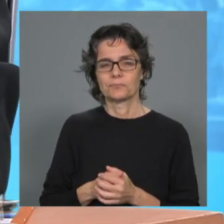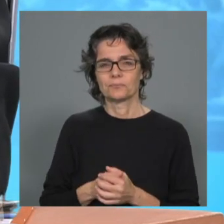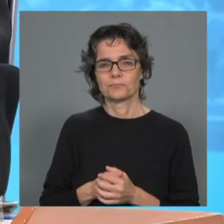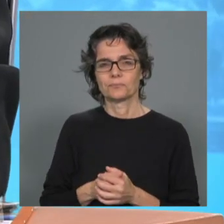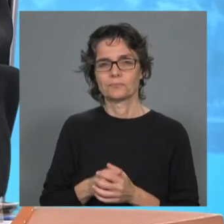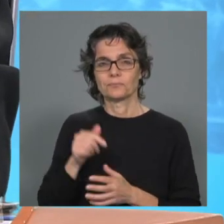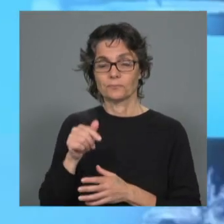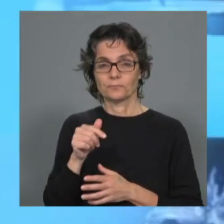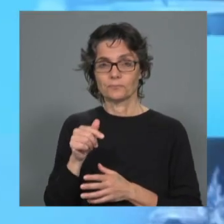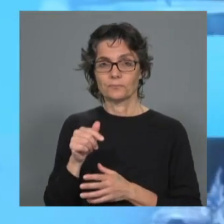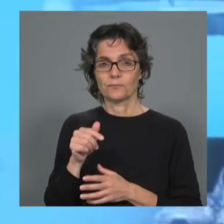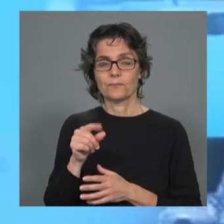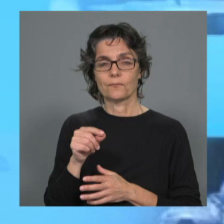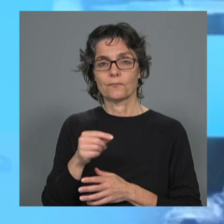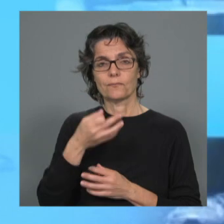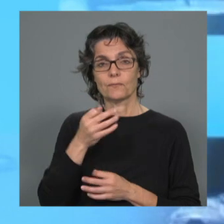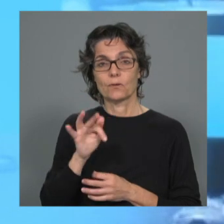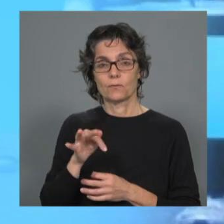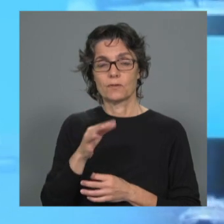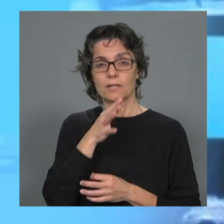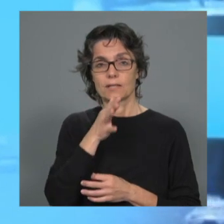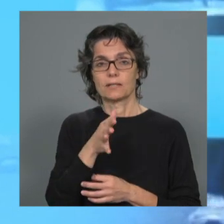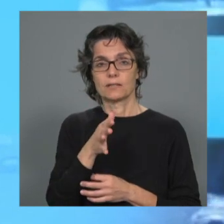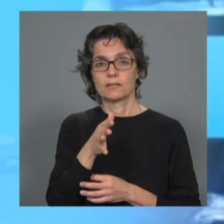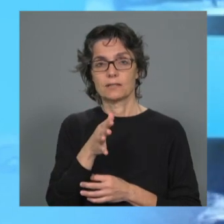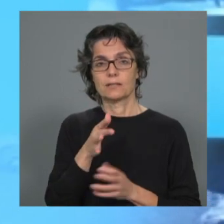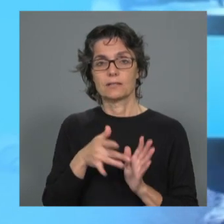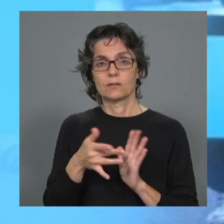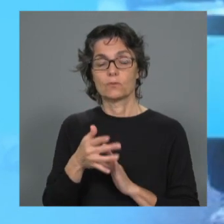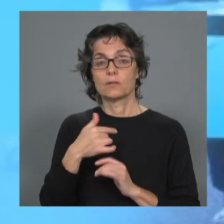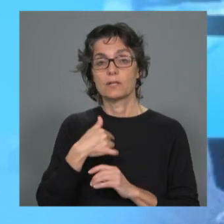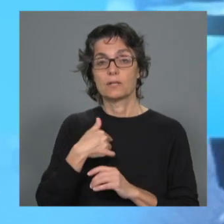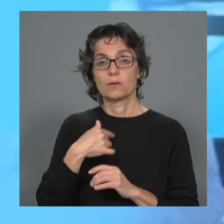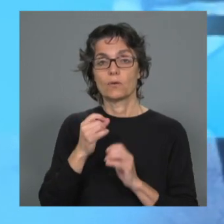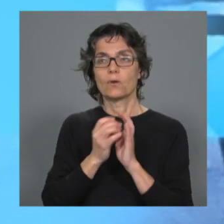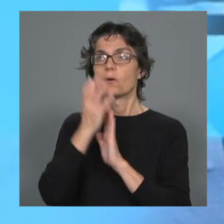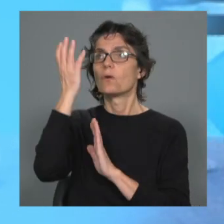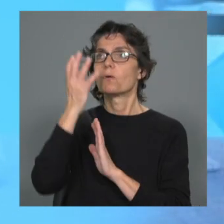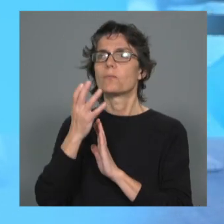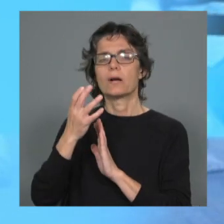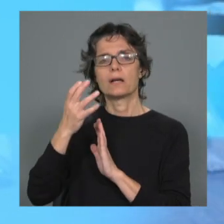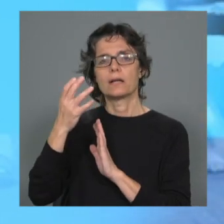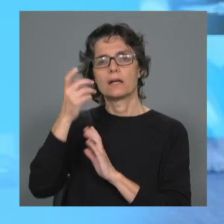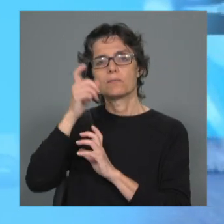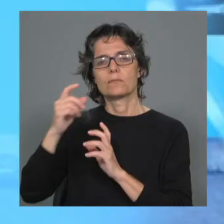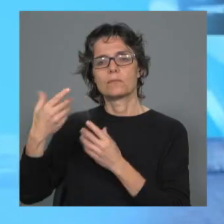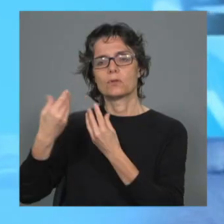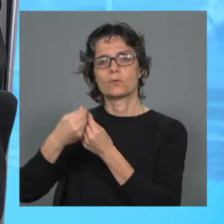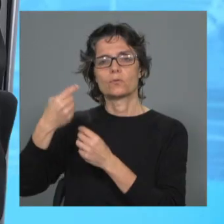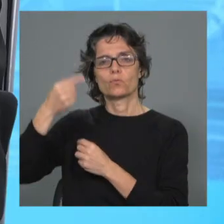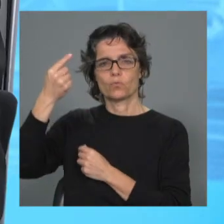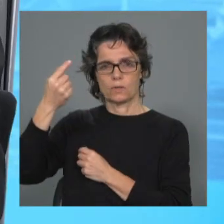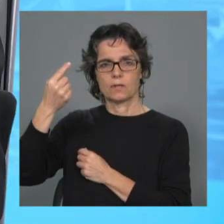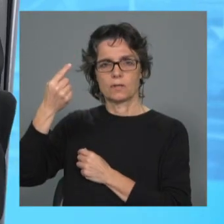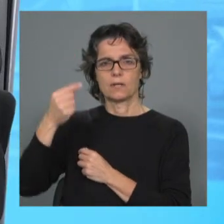a afirmação final, quando Jesus diz, eu e o Pai somos um, é desse conhecimento recíproco? É desse conhecimento recíproco,